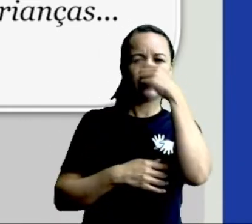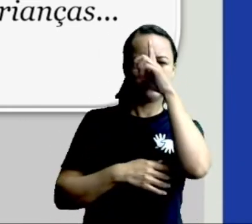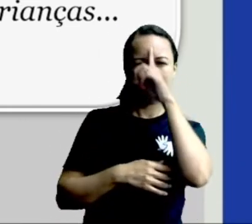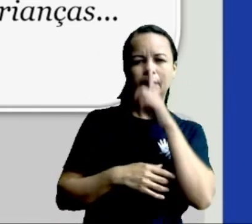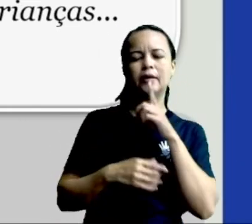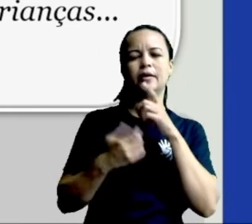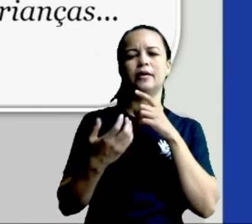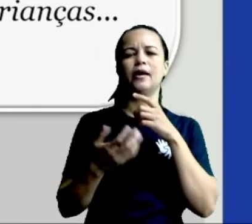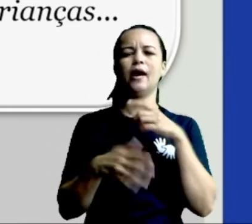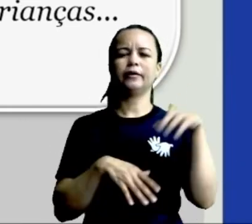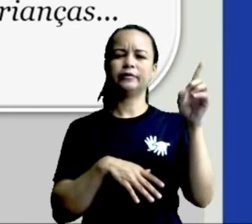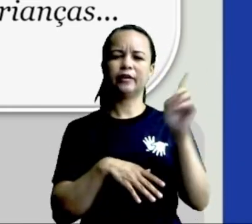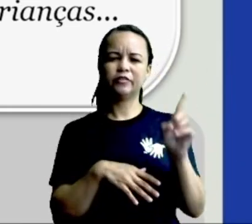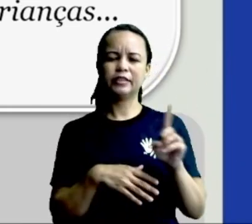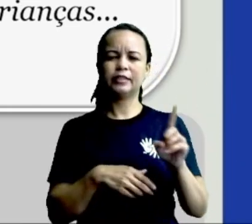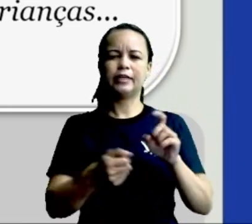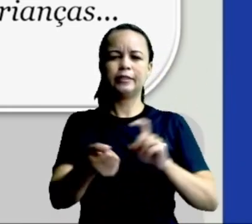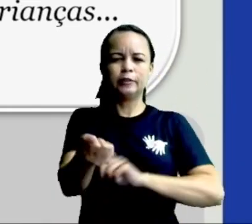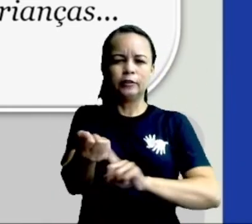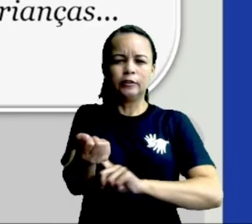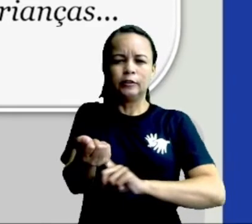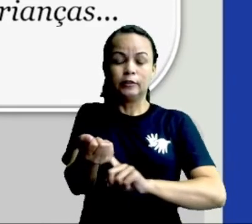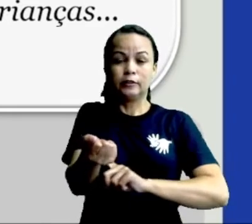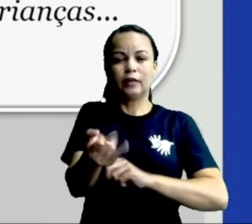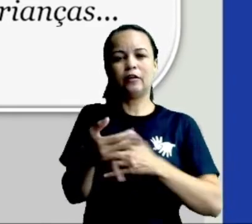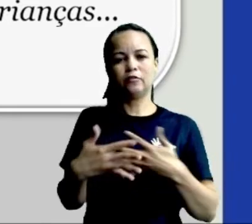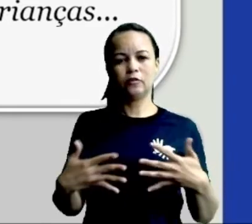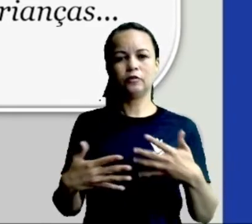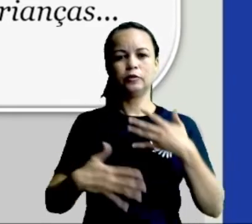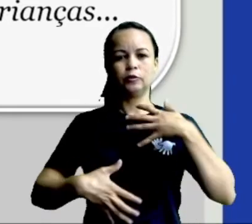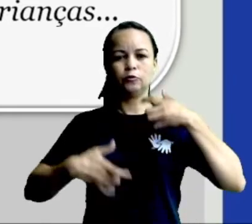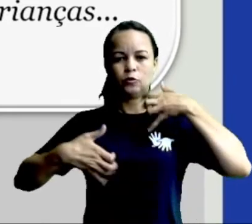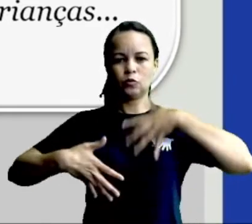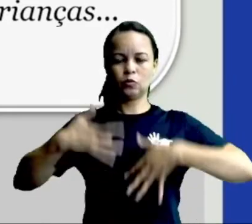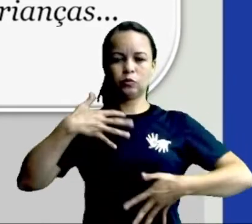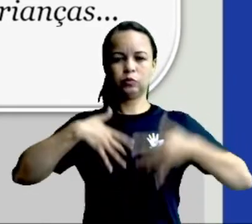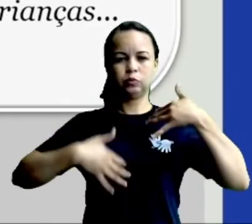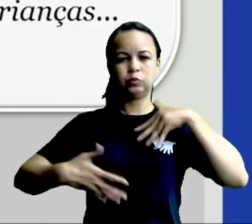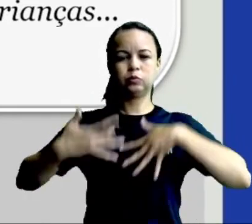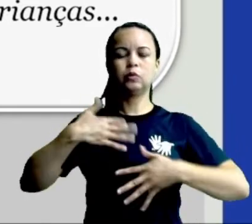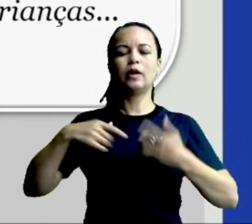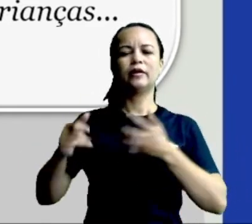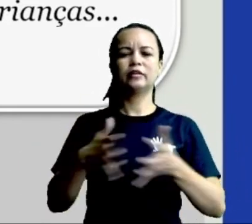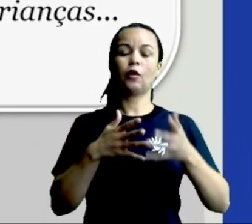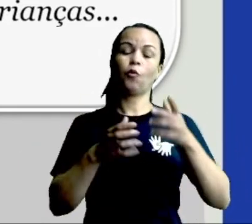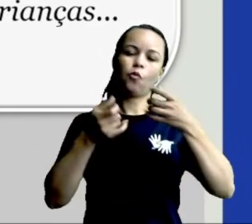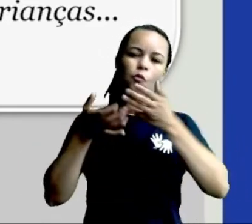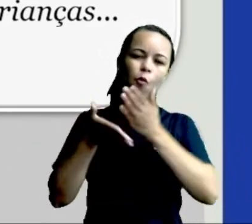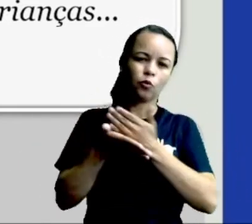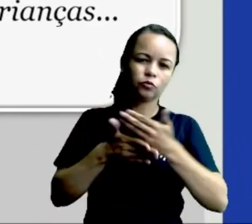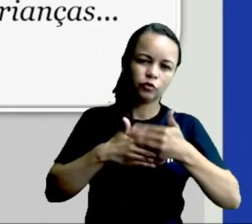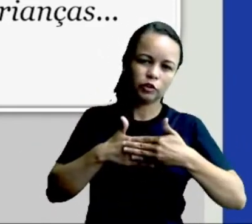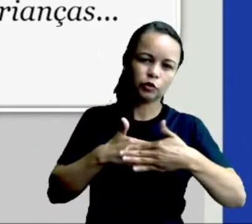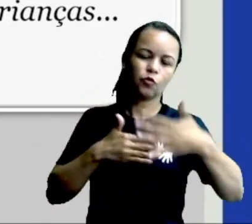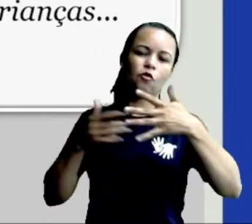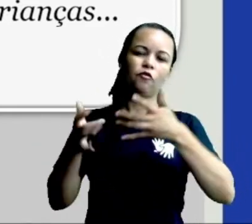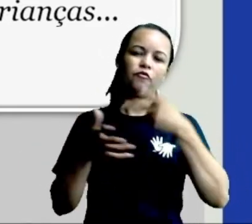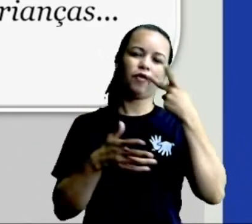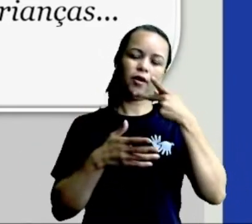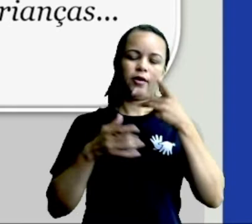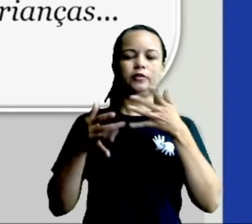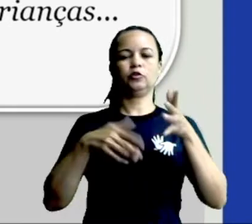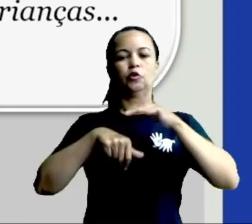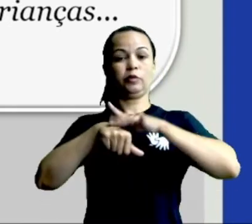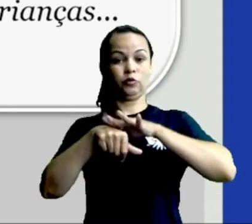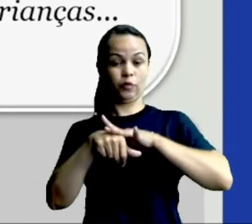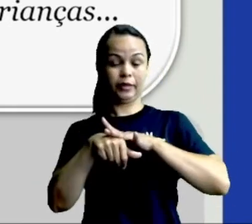e deficiência no sistema nervoso. Então, continuou aí falando sobre as consequências das doenças,